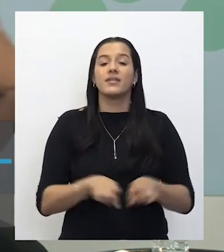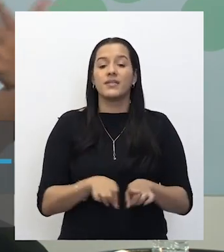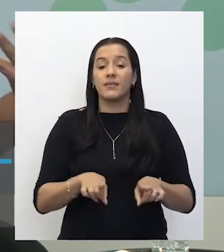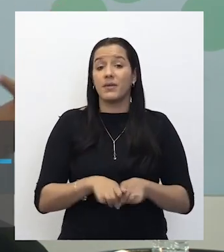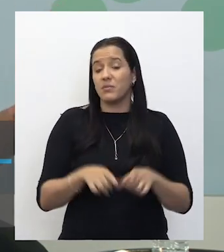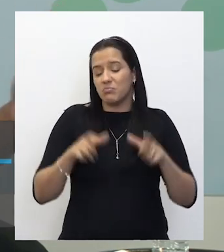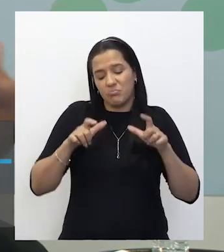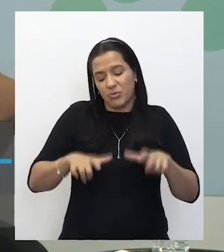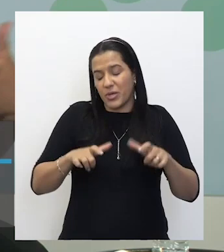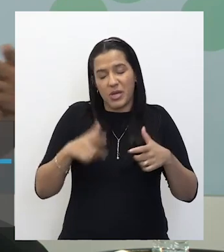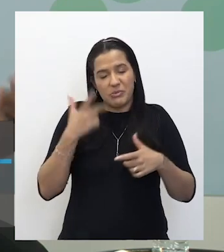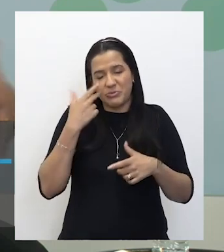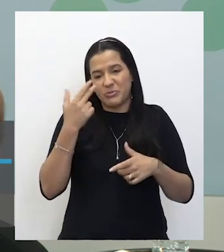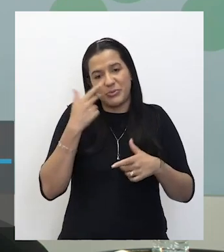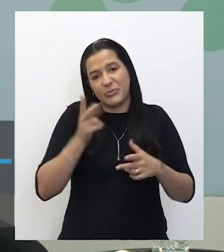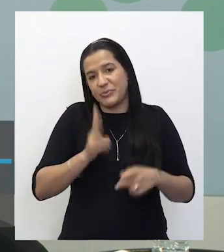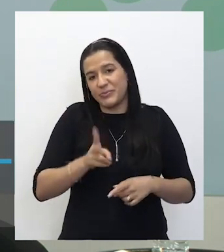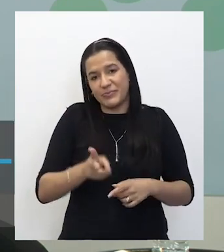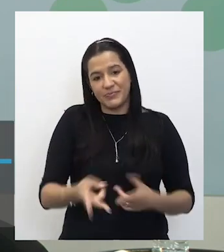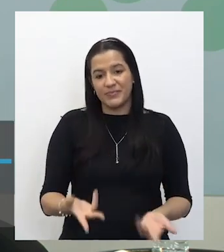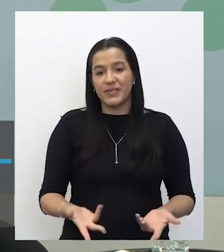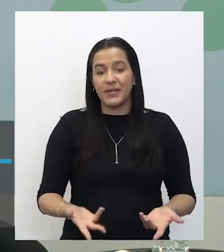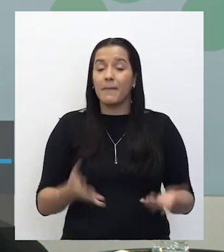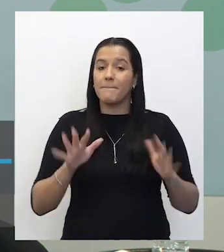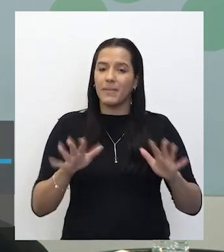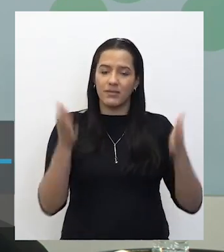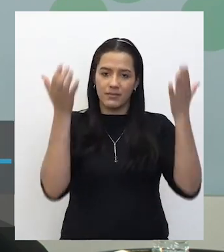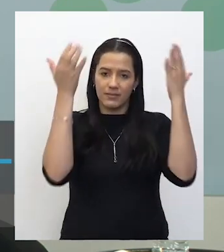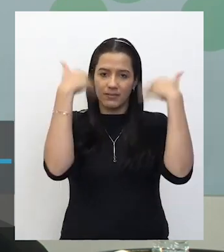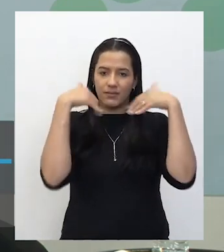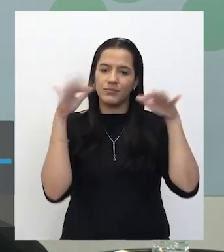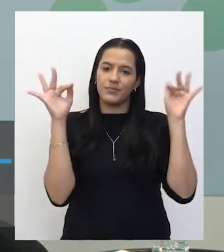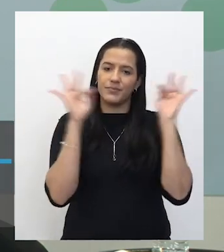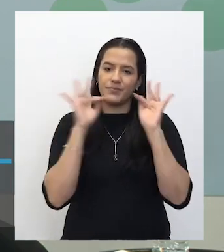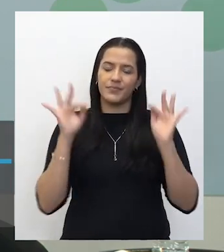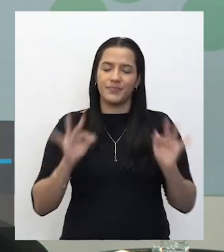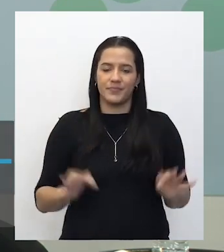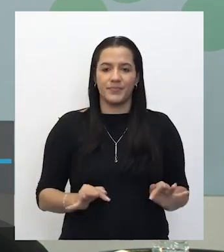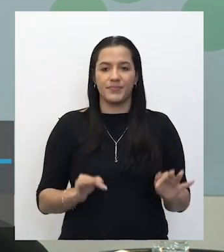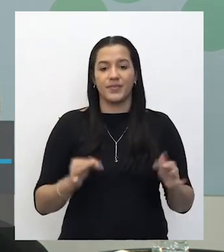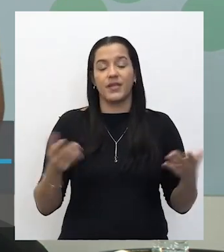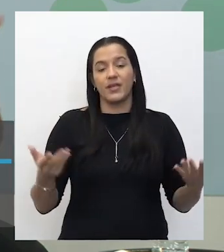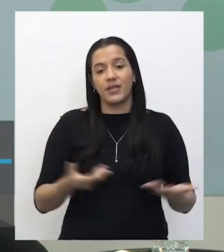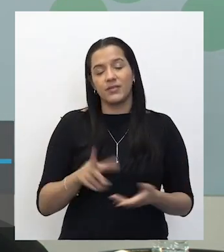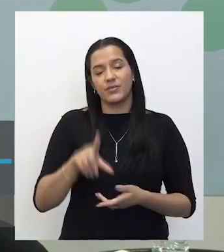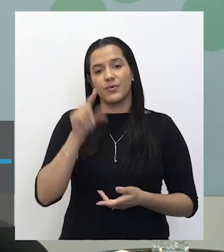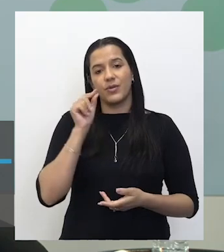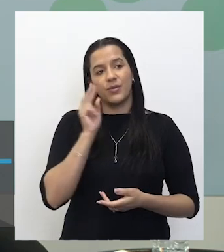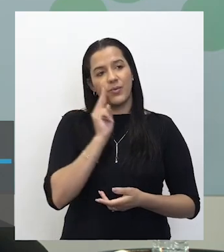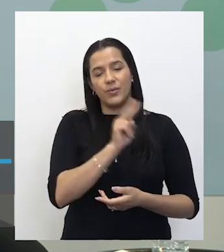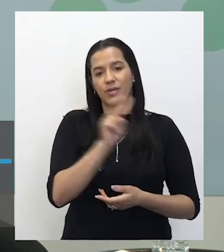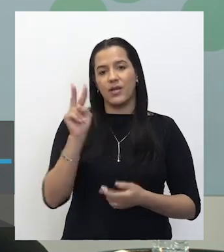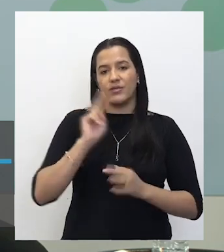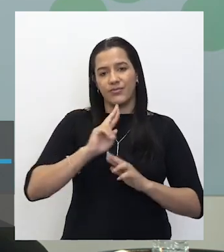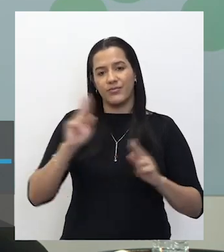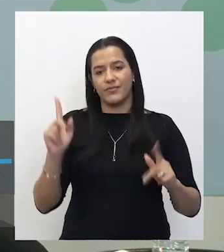situação, no mesmo lugar, no mesmo ambiente, só que ele escolheu olhar a situação de forma diferente. Perfeito, amiga.